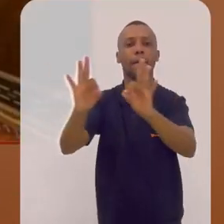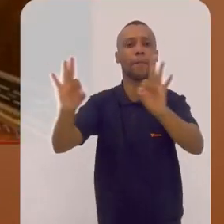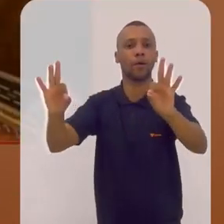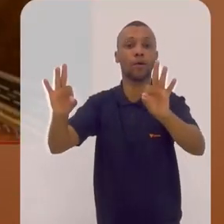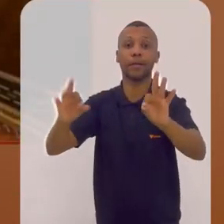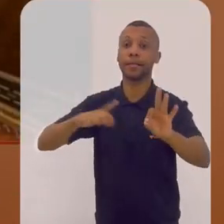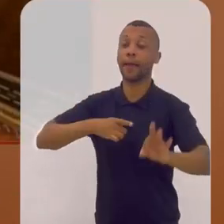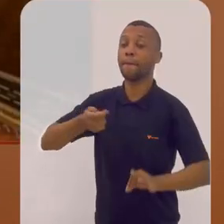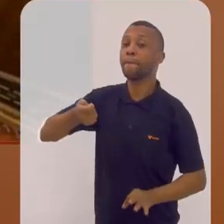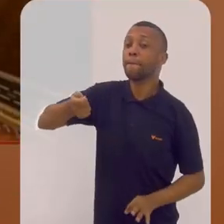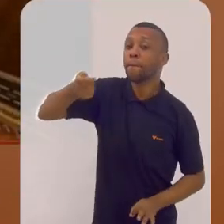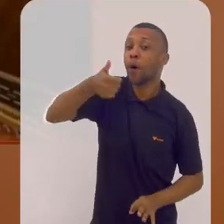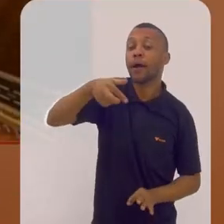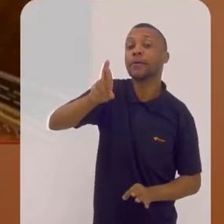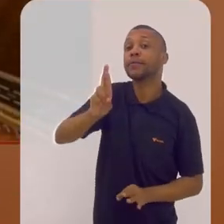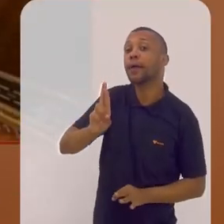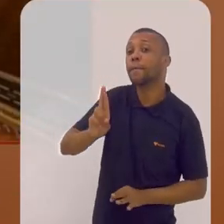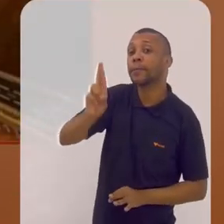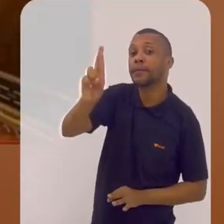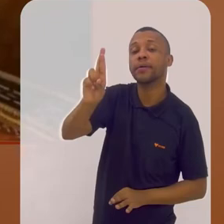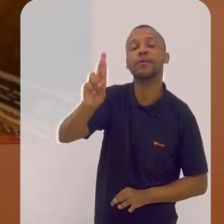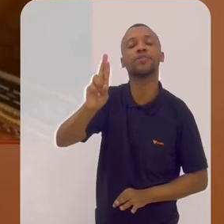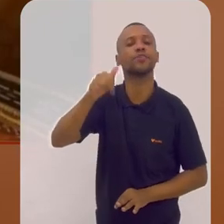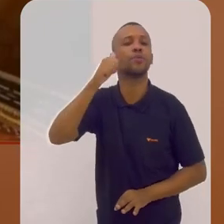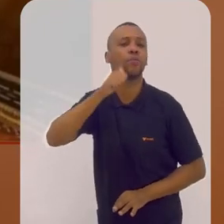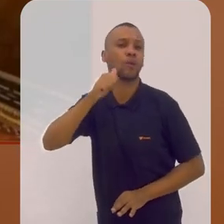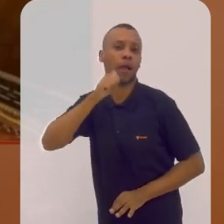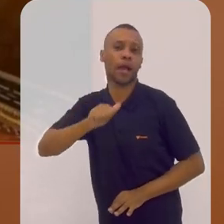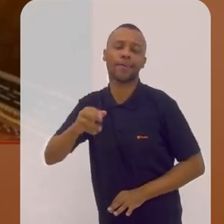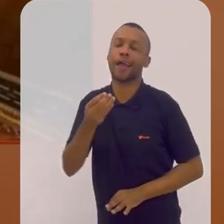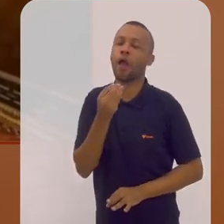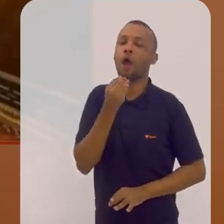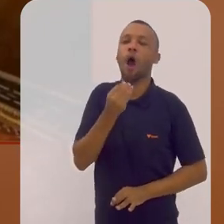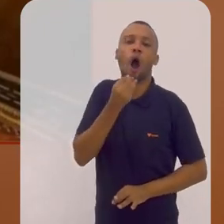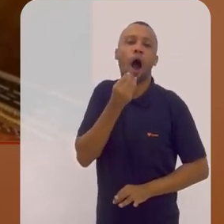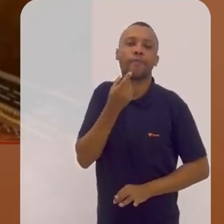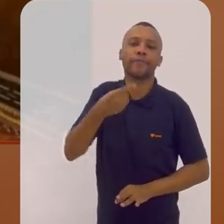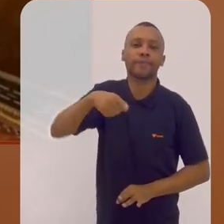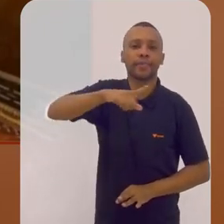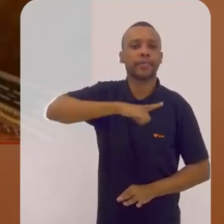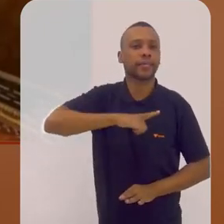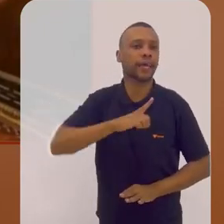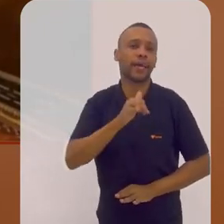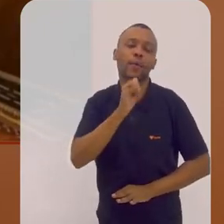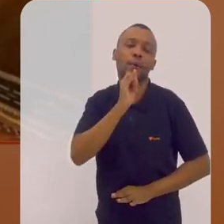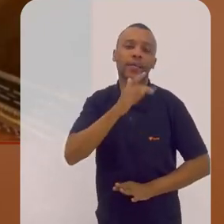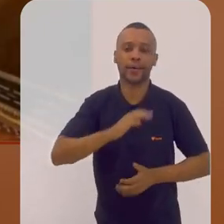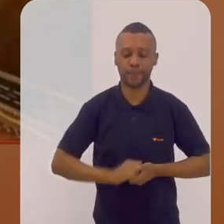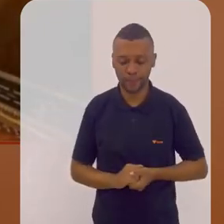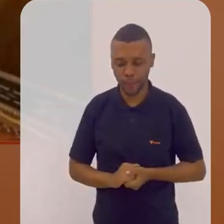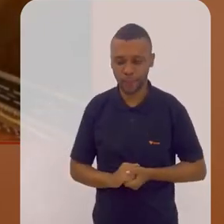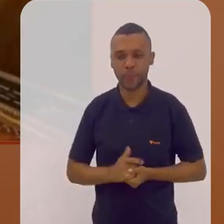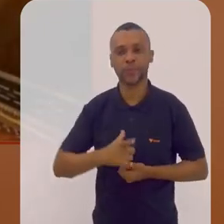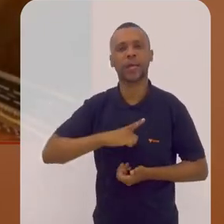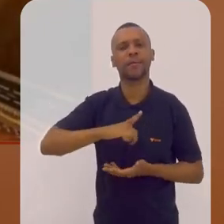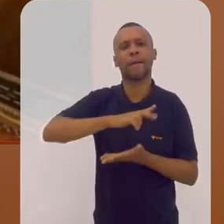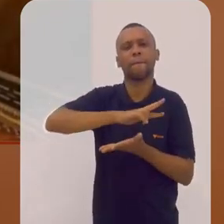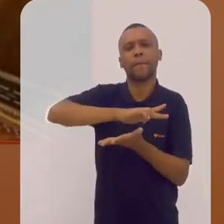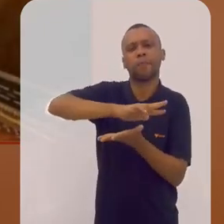poucas representantes do sexo feminino, e obviamente você tem digamos assim,